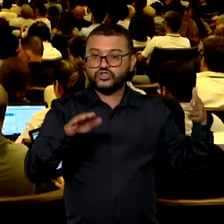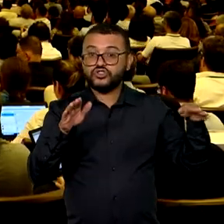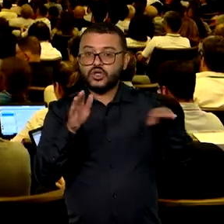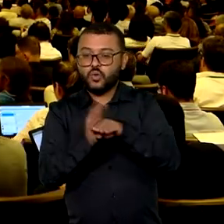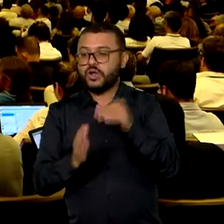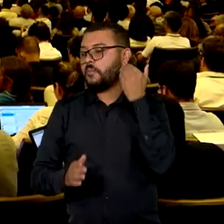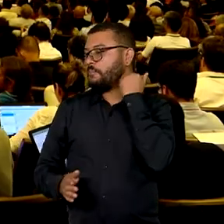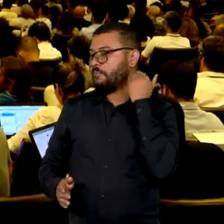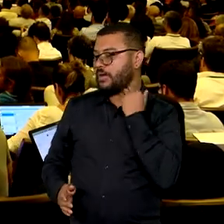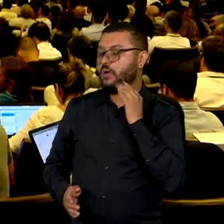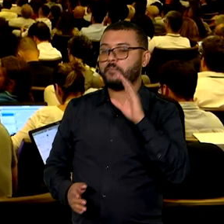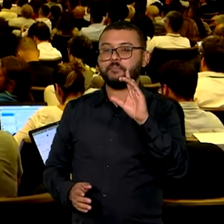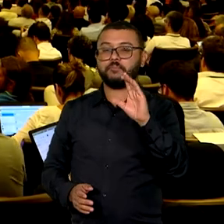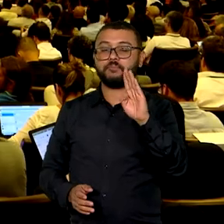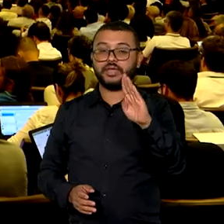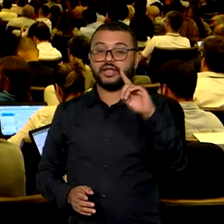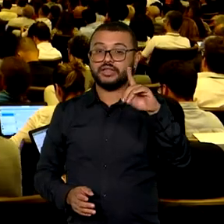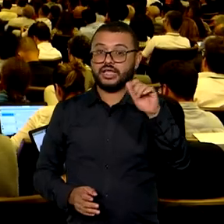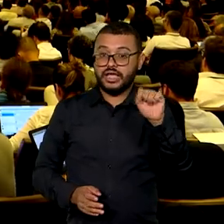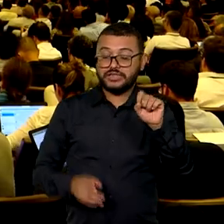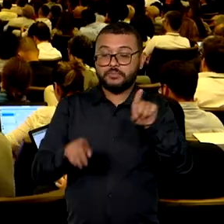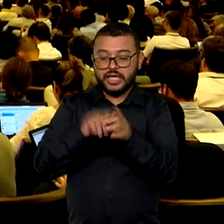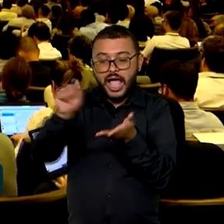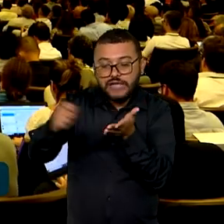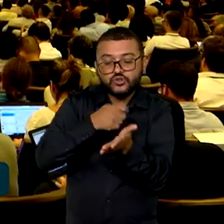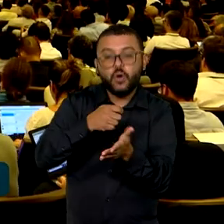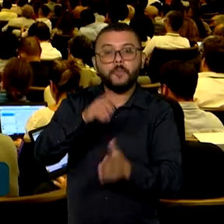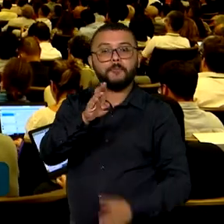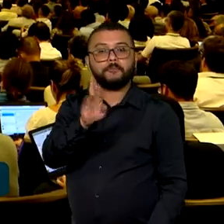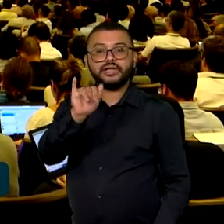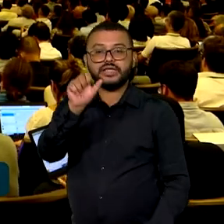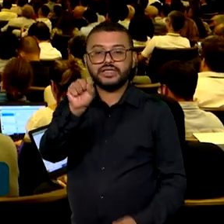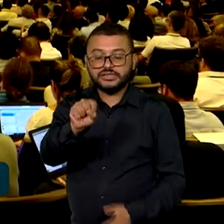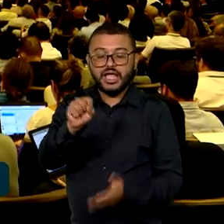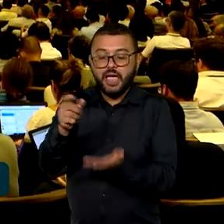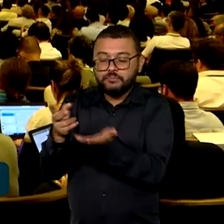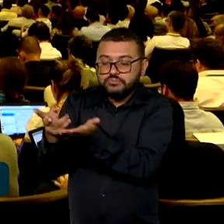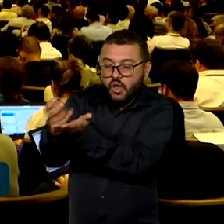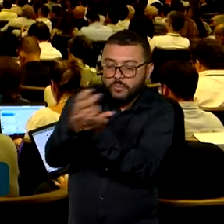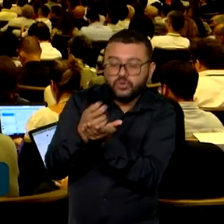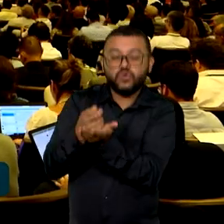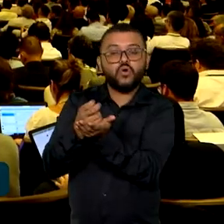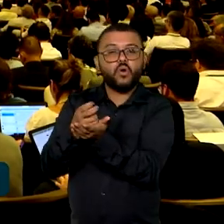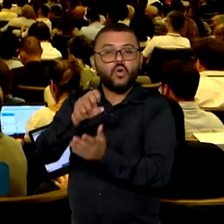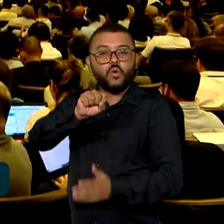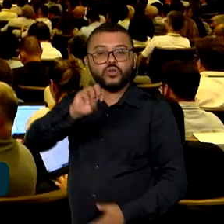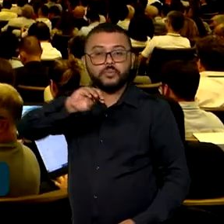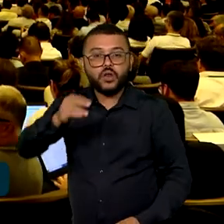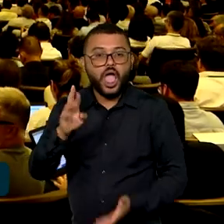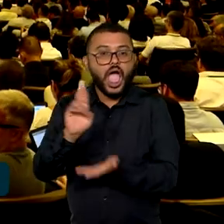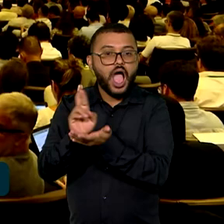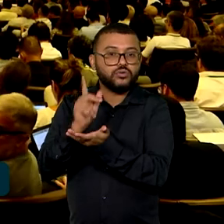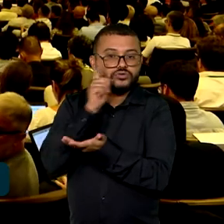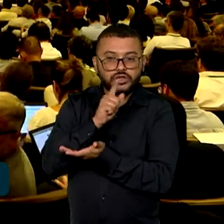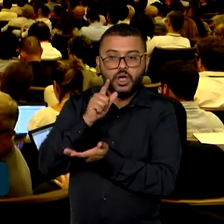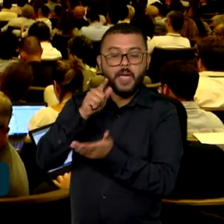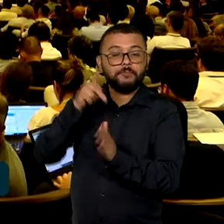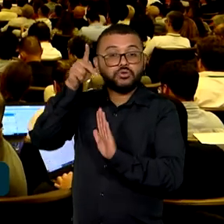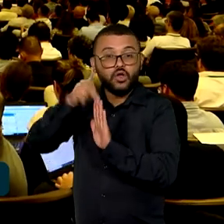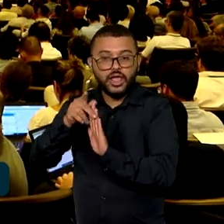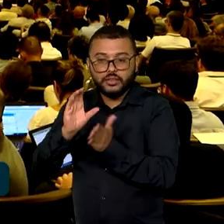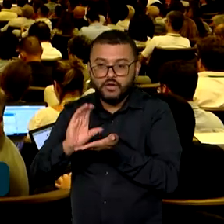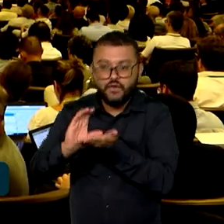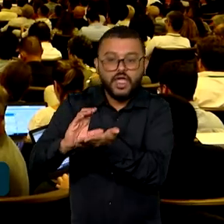assinou dois contratos com o Banco do BRICS para captar 8,5 bilhões de reais. Os recursos vão ser utilizados em projetos